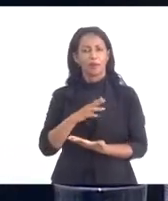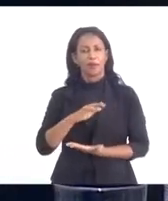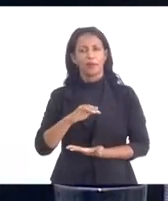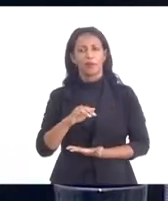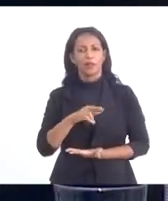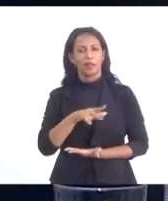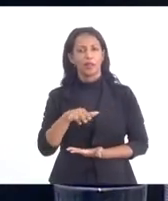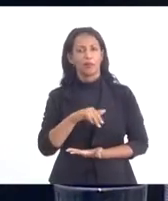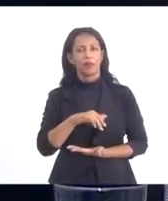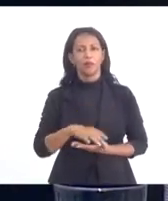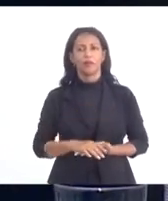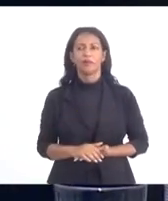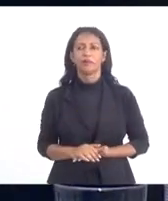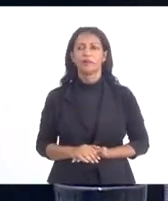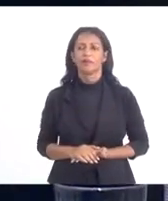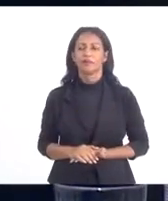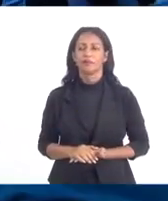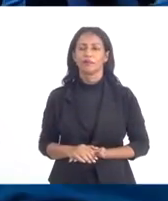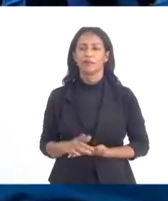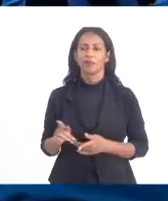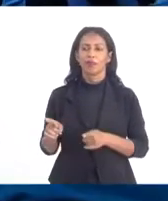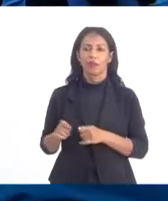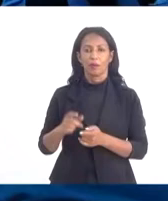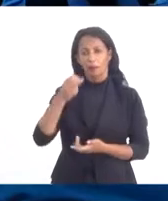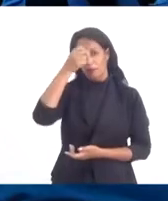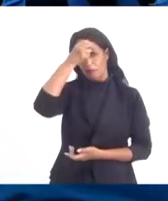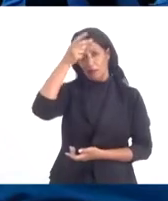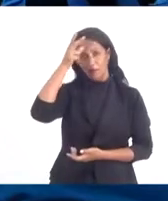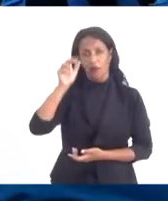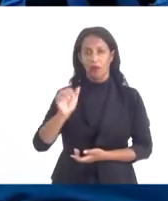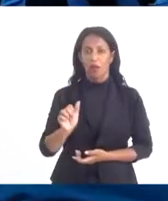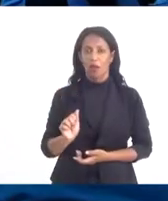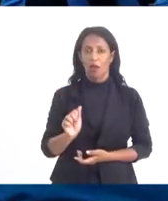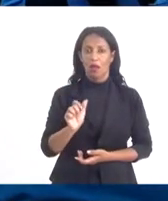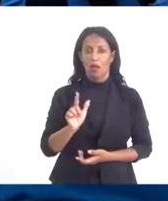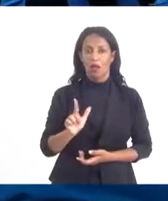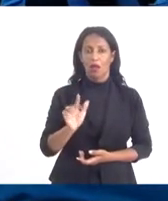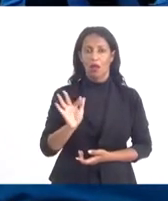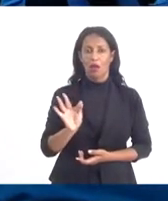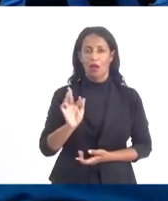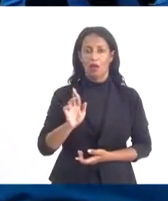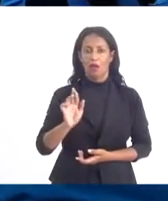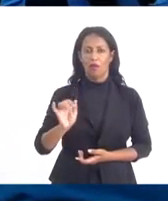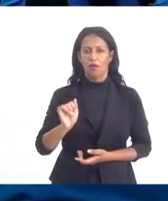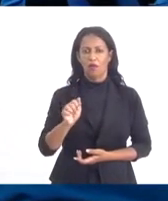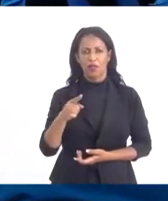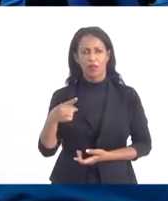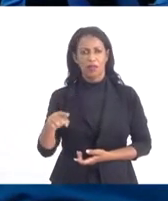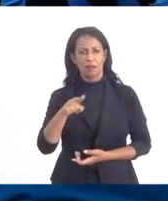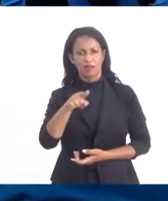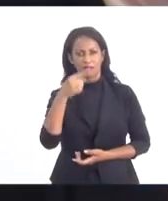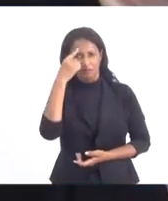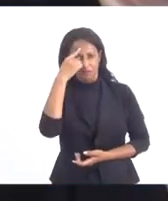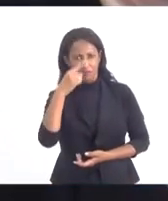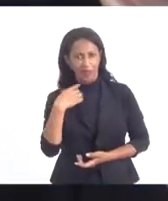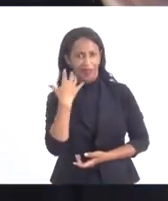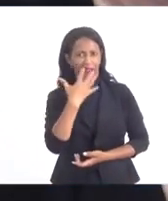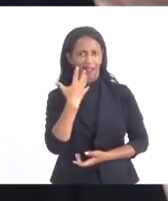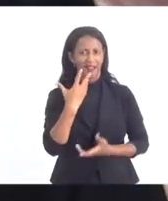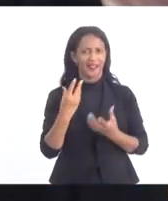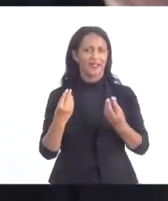saudar o nosso anfitrião também, o prefeito Alfredão, que, se vocês não sabem, canta